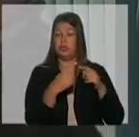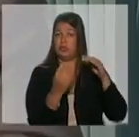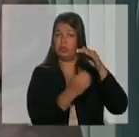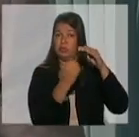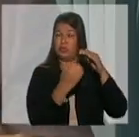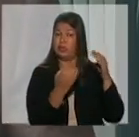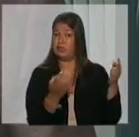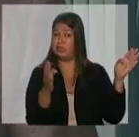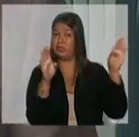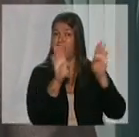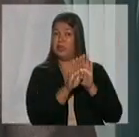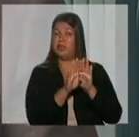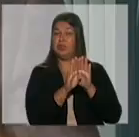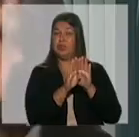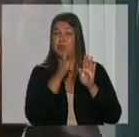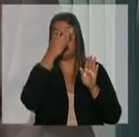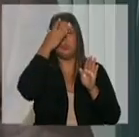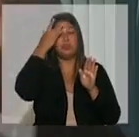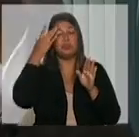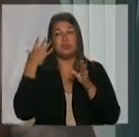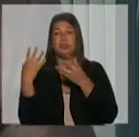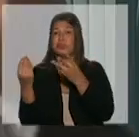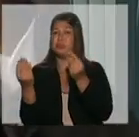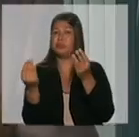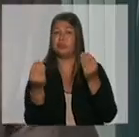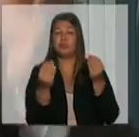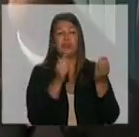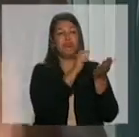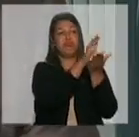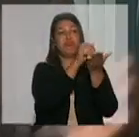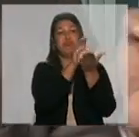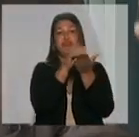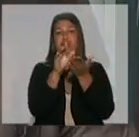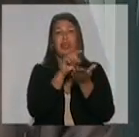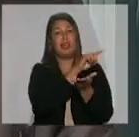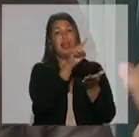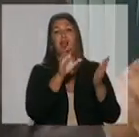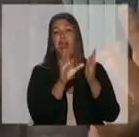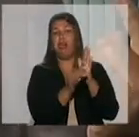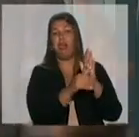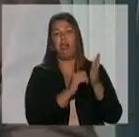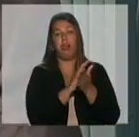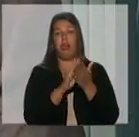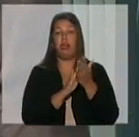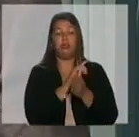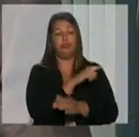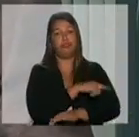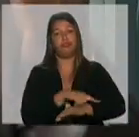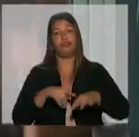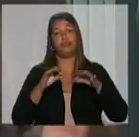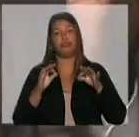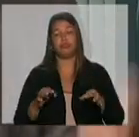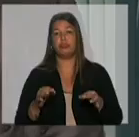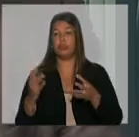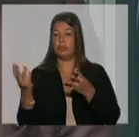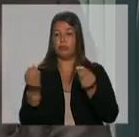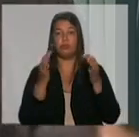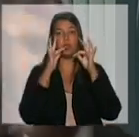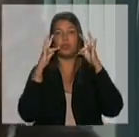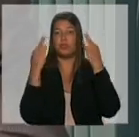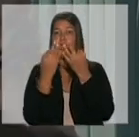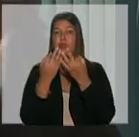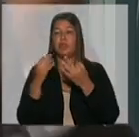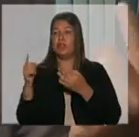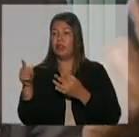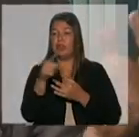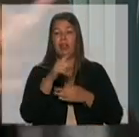você fecha uma empresa dessa, você bota milhares e milhares de empregados que não roubaram um tostão na rua. Milhares e milhares de